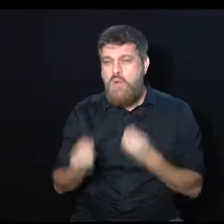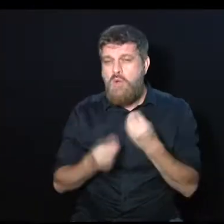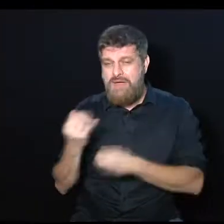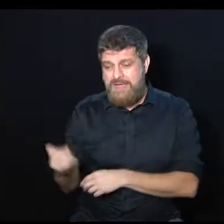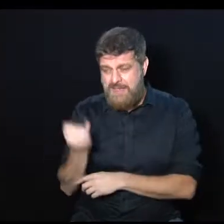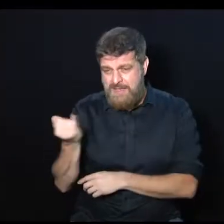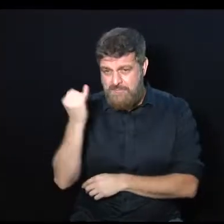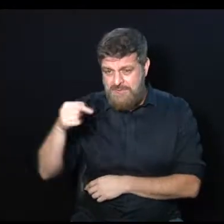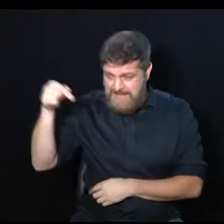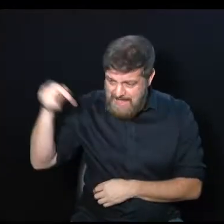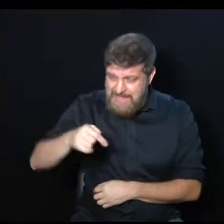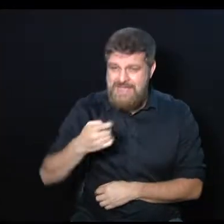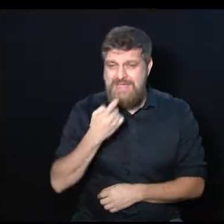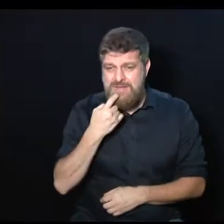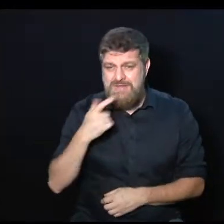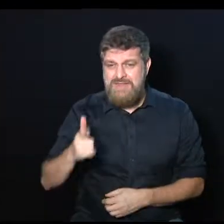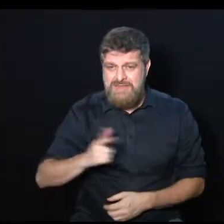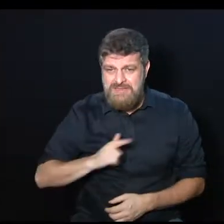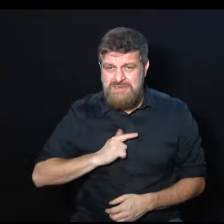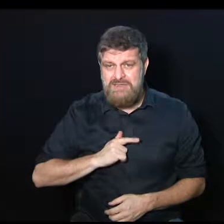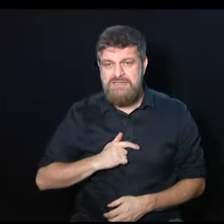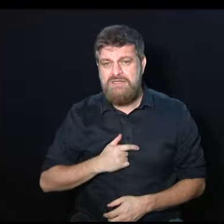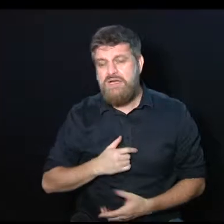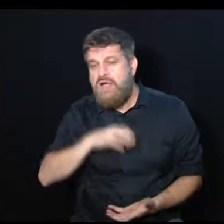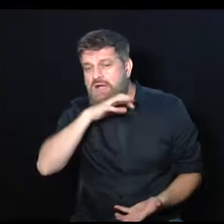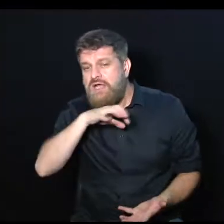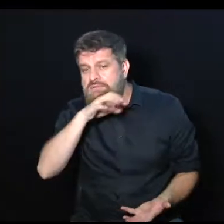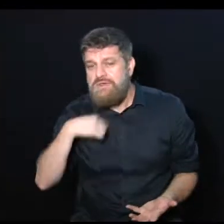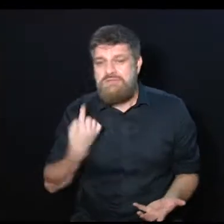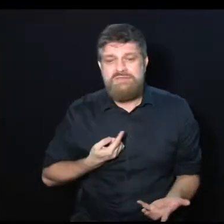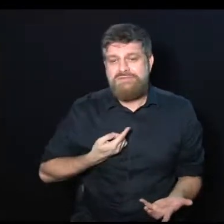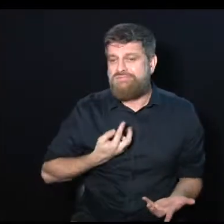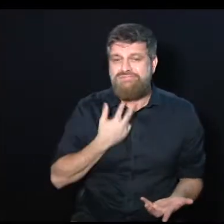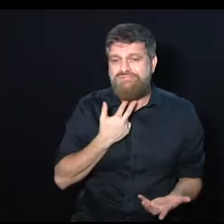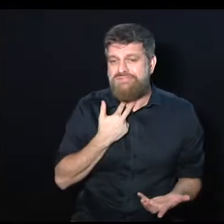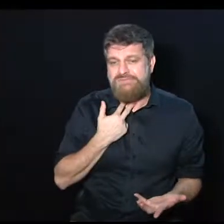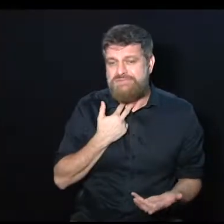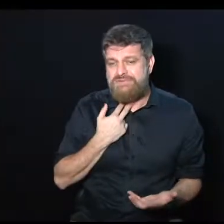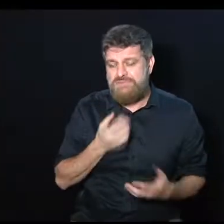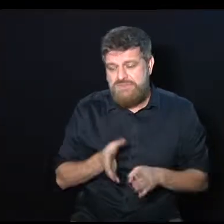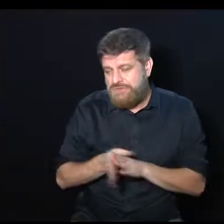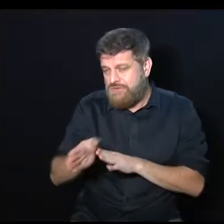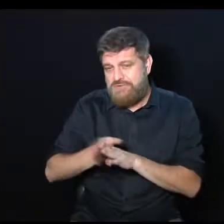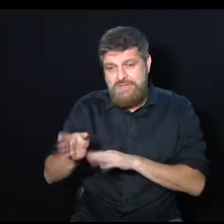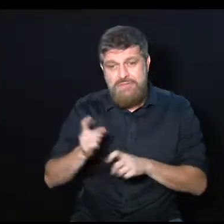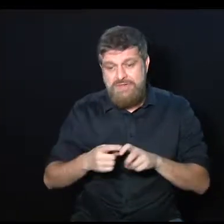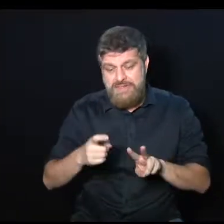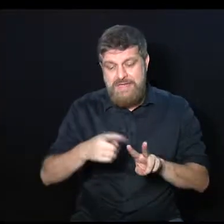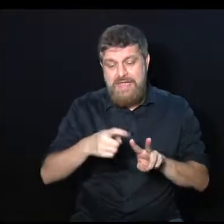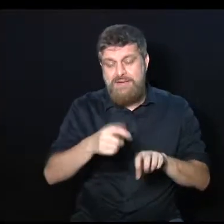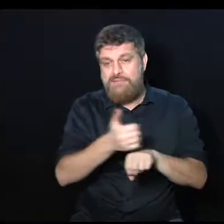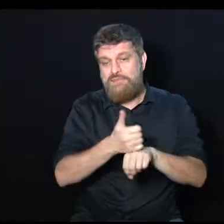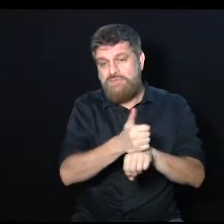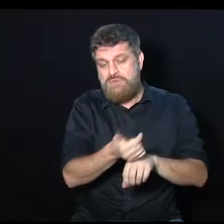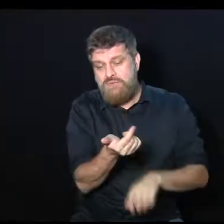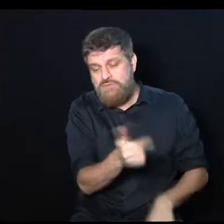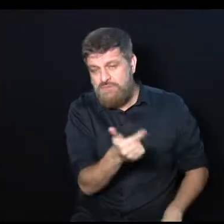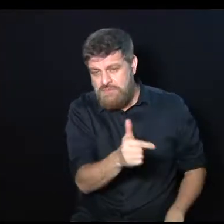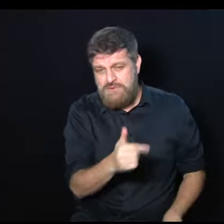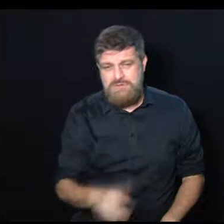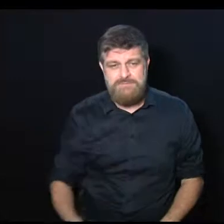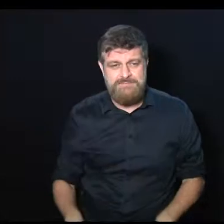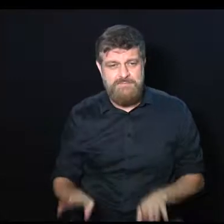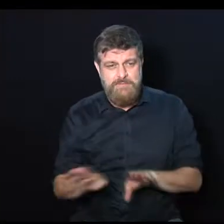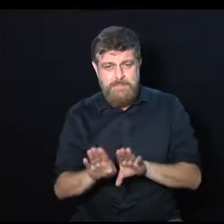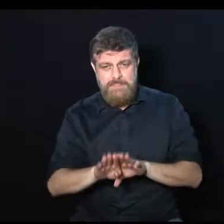nossa região também, principalmente com animais de pequeno porte, mas nós não temos capacidade ainda de fazer esse tipo de atendimento. E nós fizemos